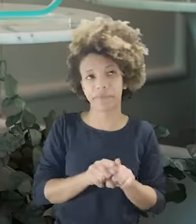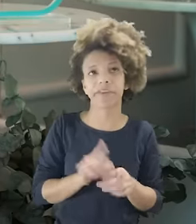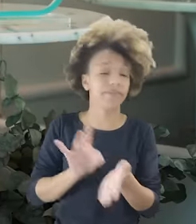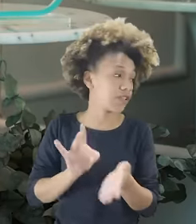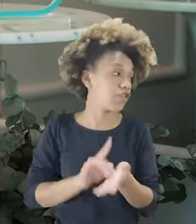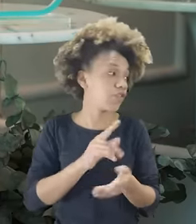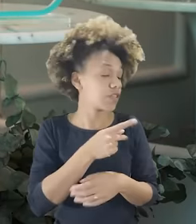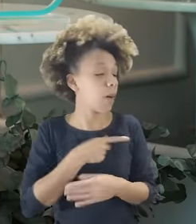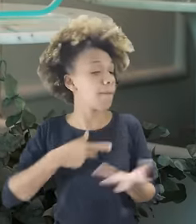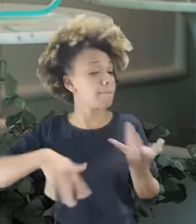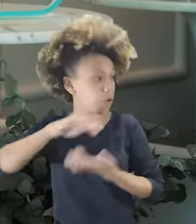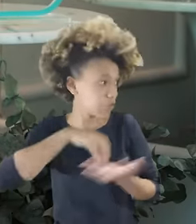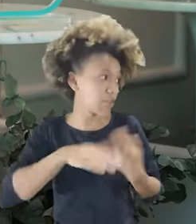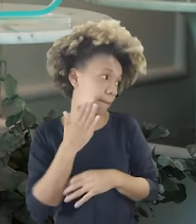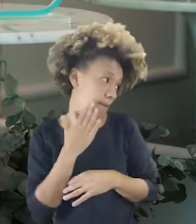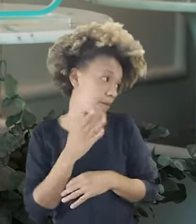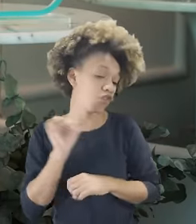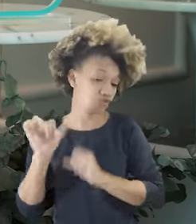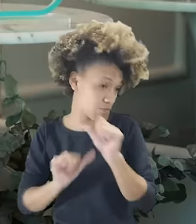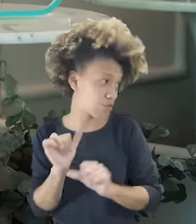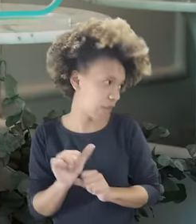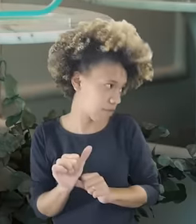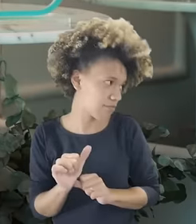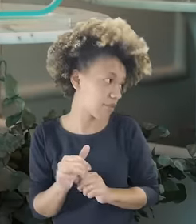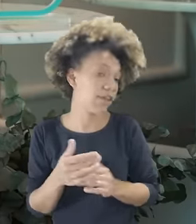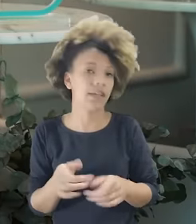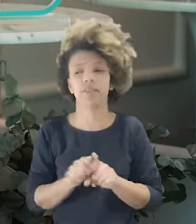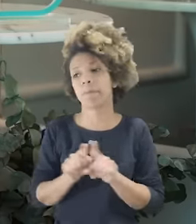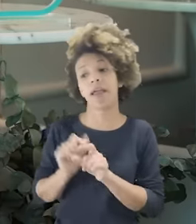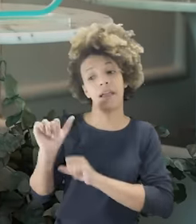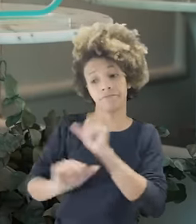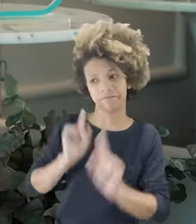deveria ser você tá fazendo então o movimento que eu fiquei sabendo de mudar isso né